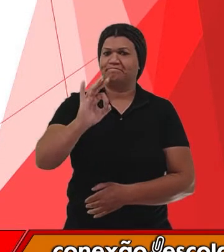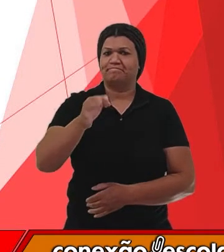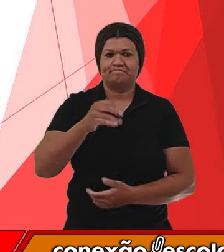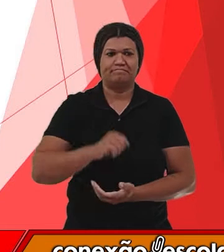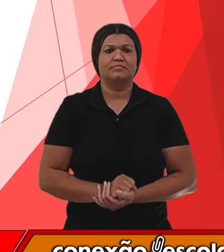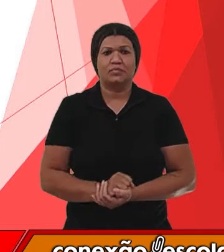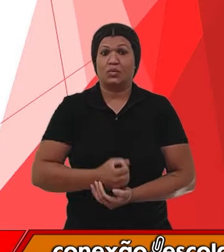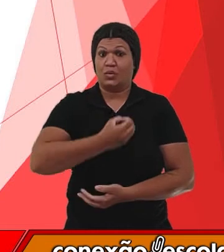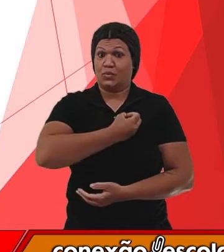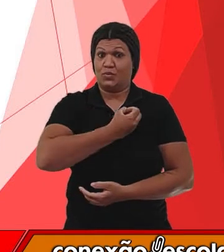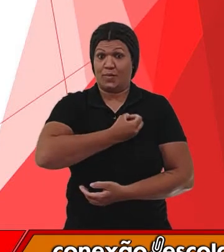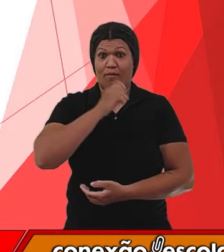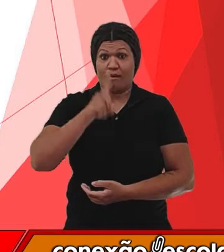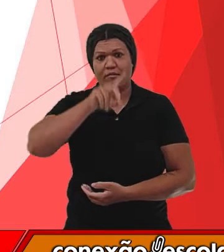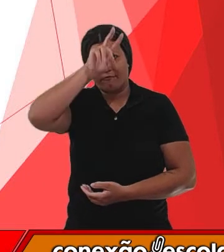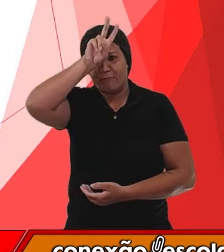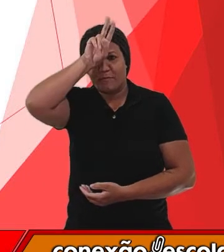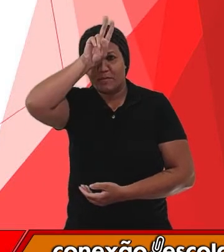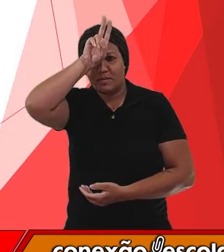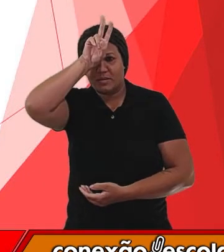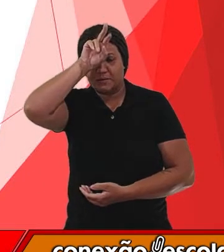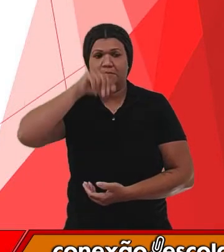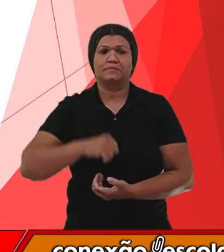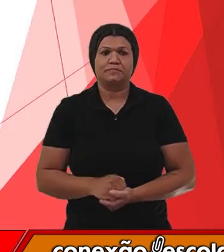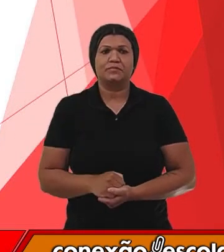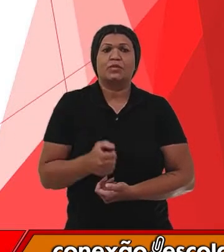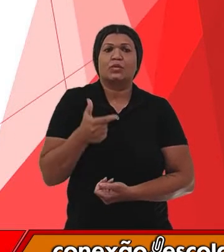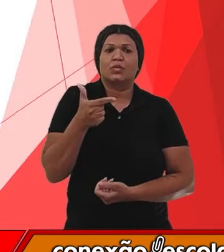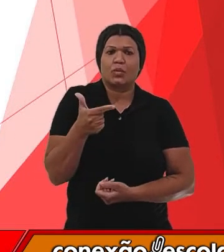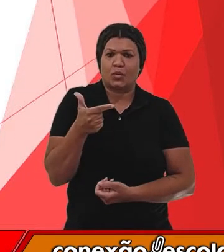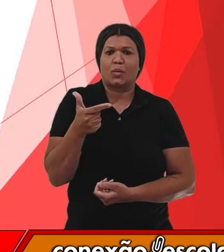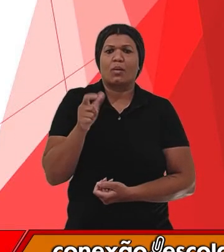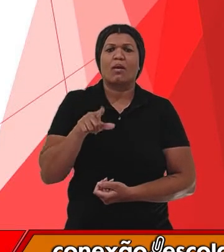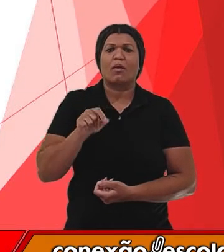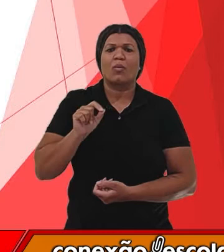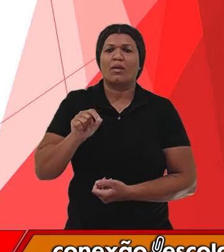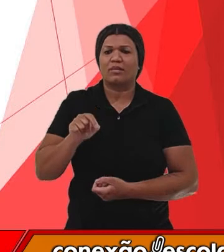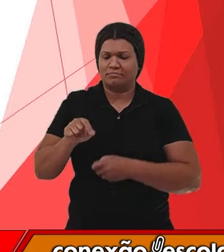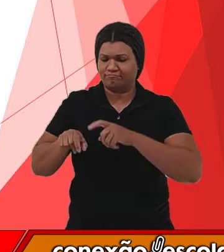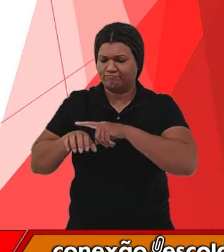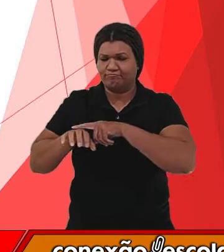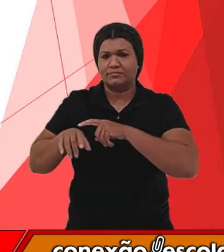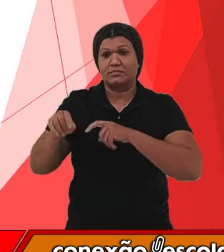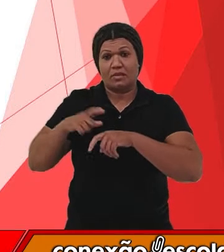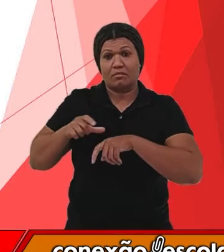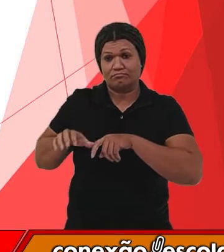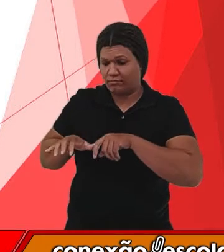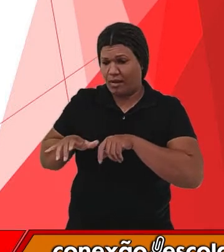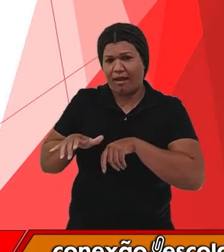Na número 1, formiga. Na 2, centopeia. Olha o tanto